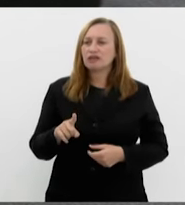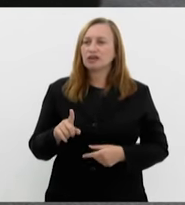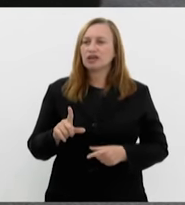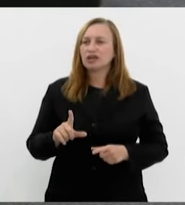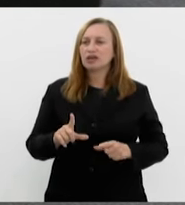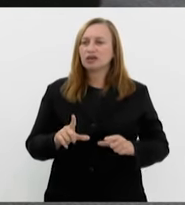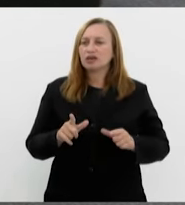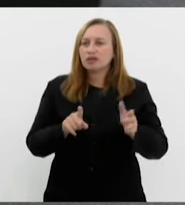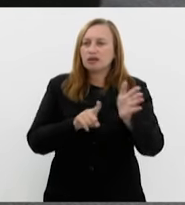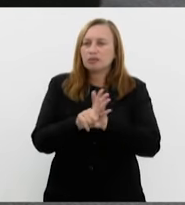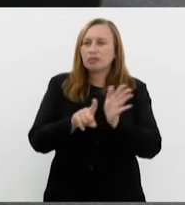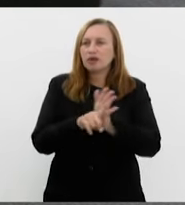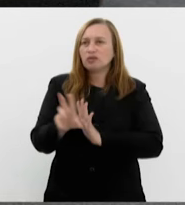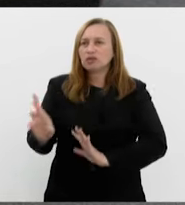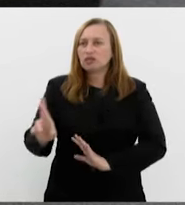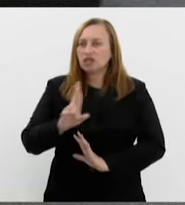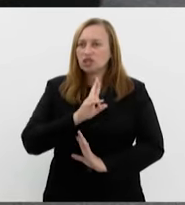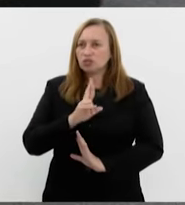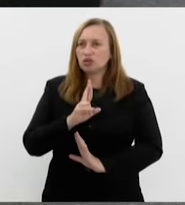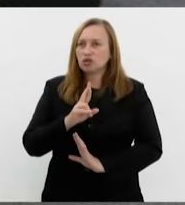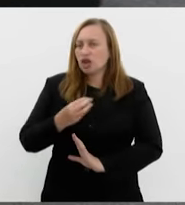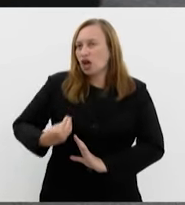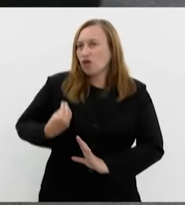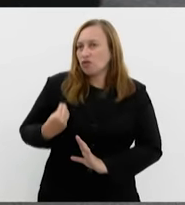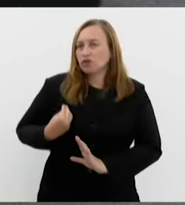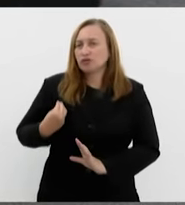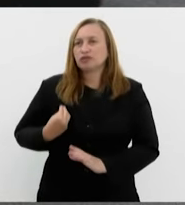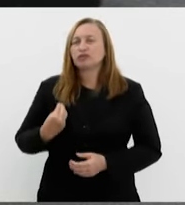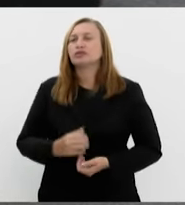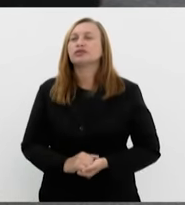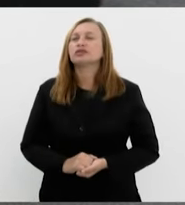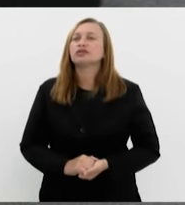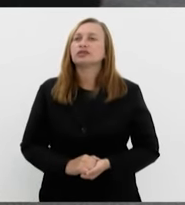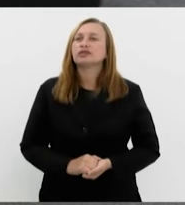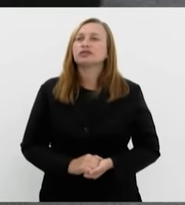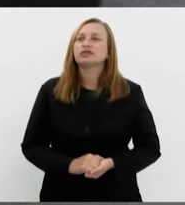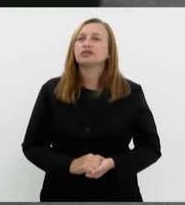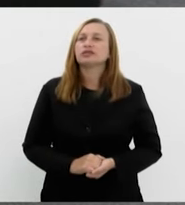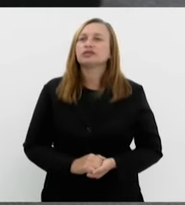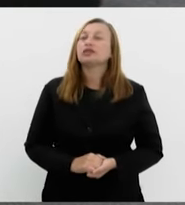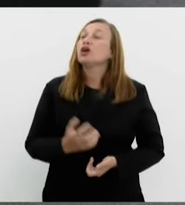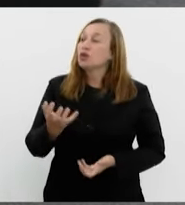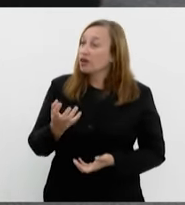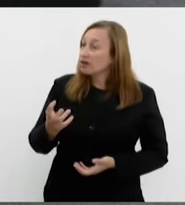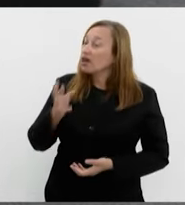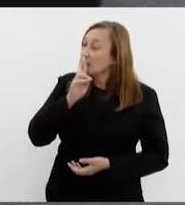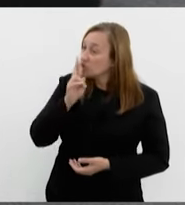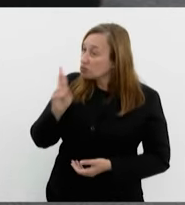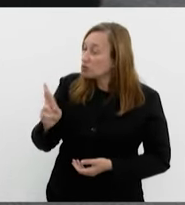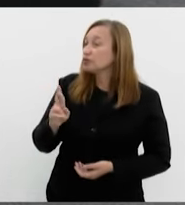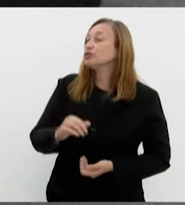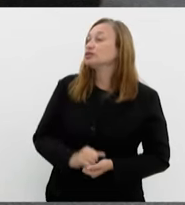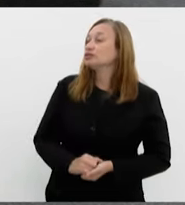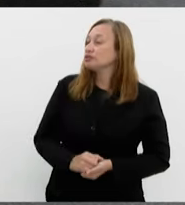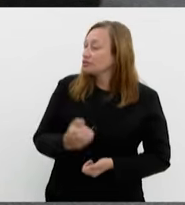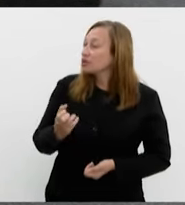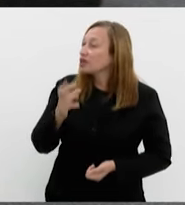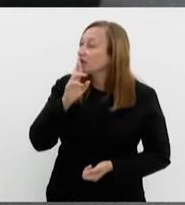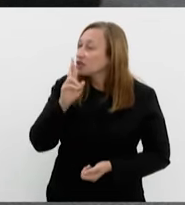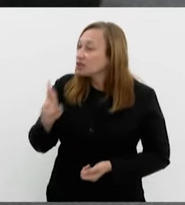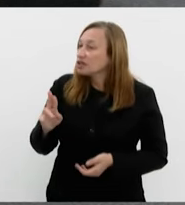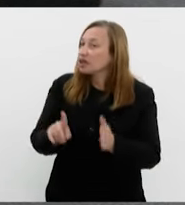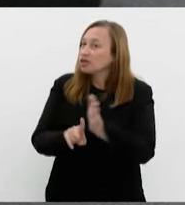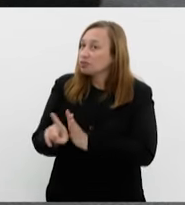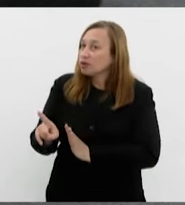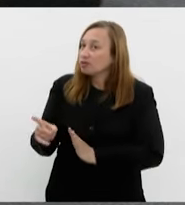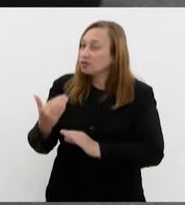aí, vamos mandar perguntas para ela. Eu vou ficar mandando perguntas para ela, pô. Quero que ela responda. Quero que ela responda as perguntas